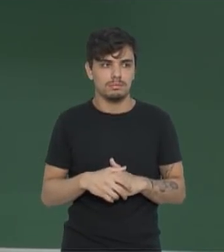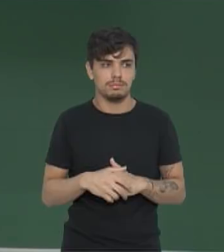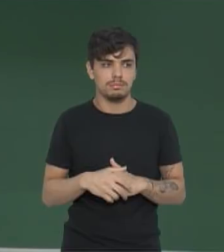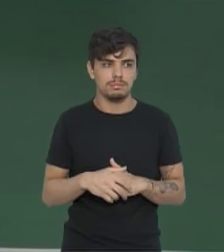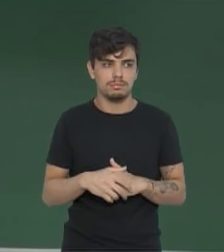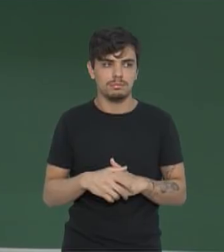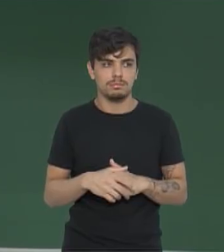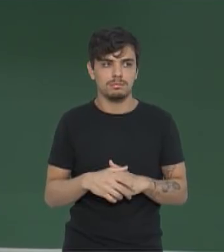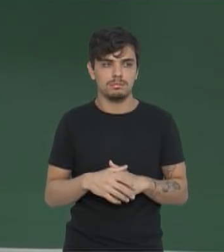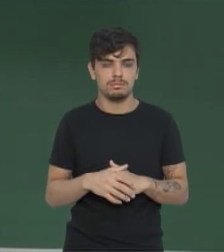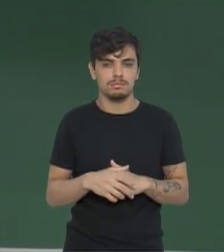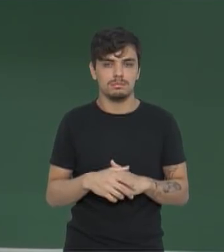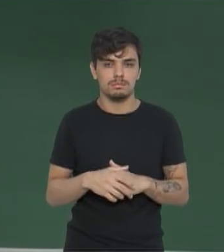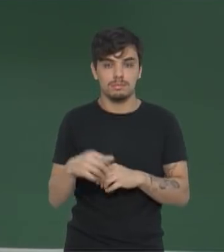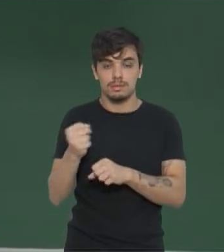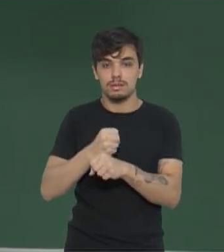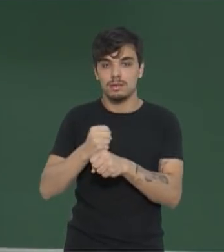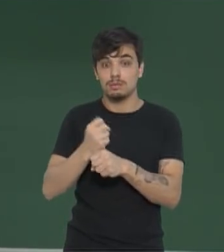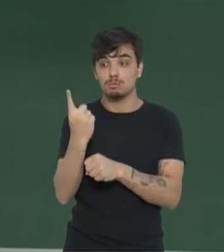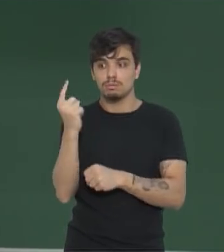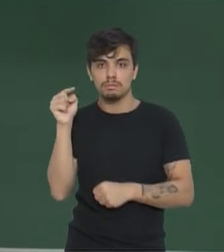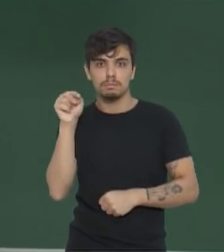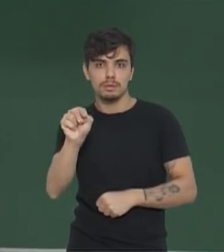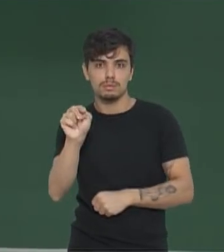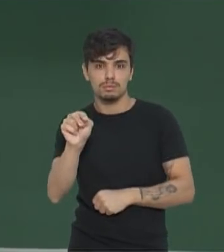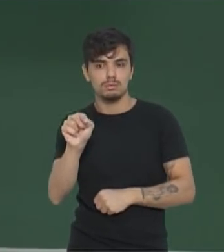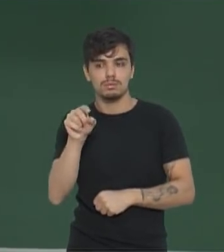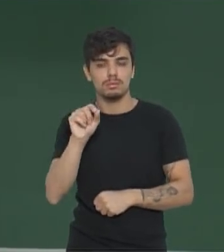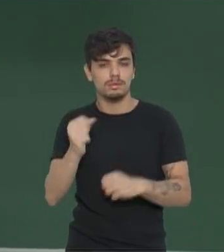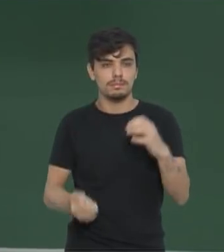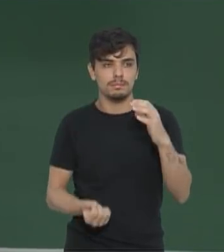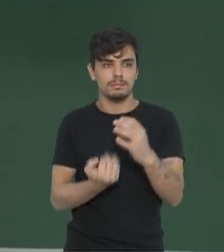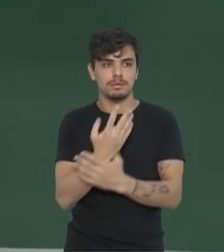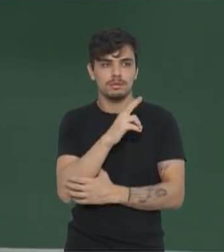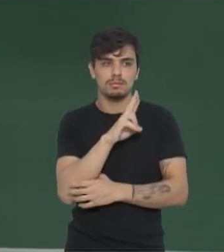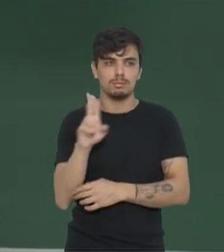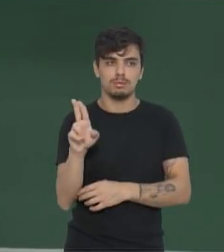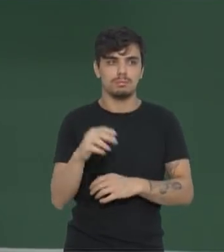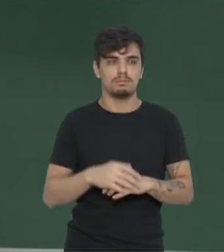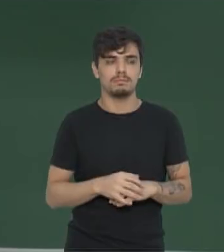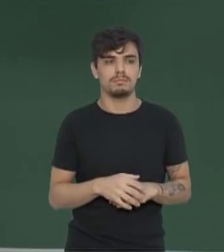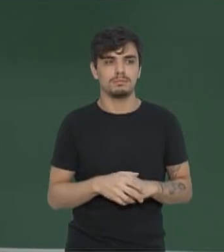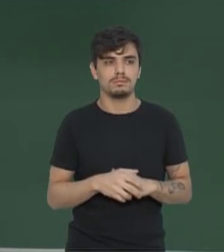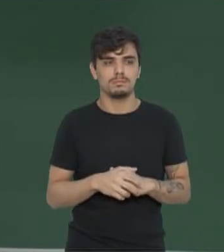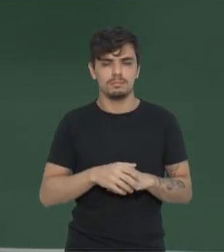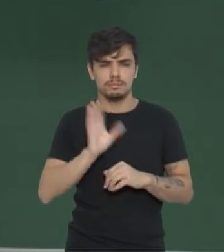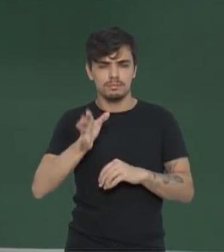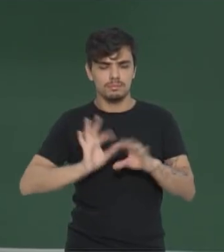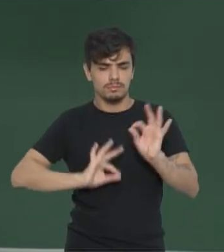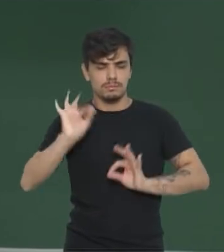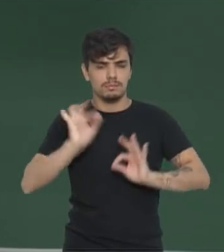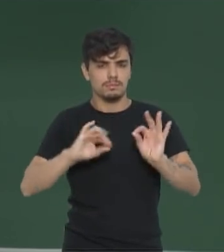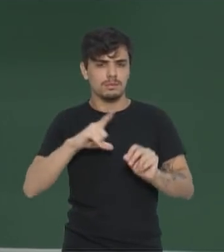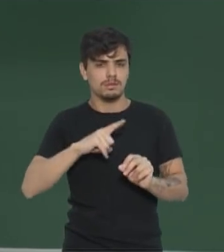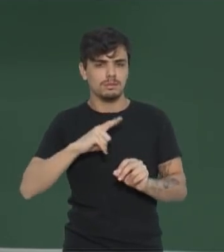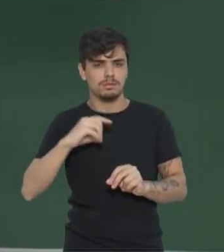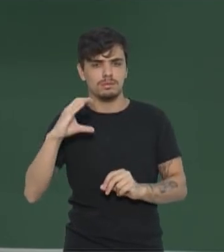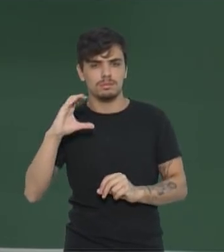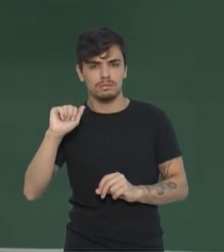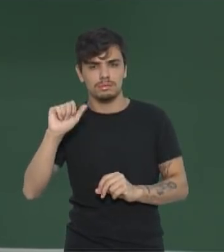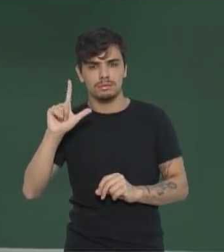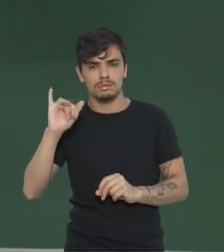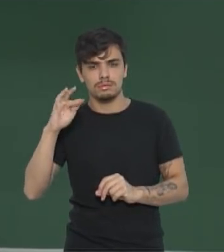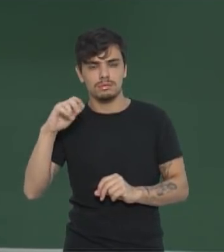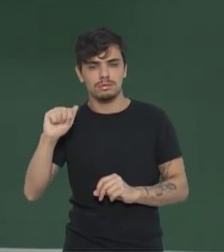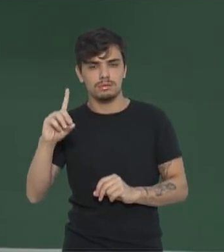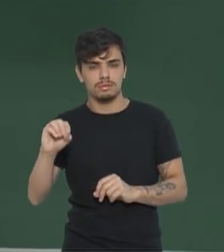E no ano 1000, surgiu o que nós podemos chamar, já estava configurado dessa organização, tínhamos o Califado de Córdoba,